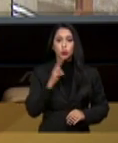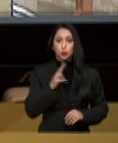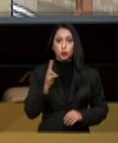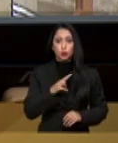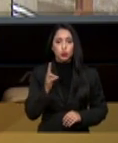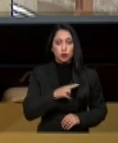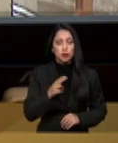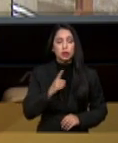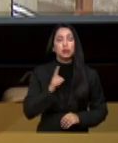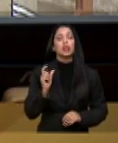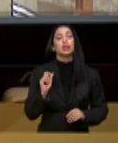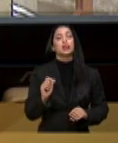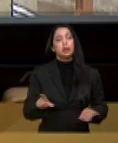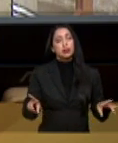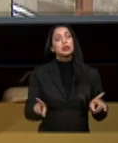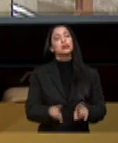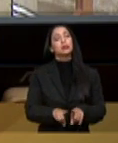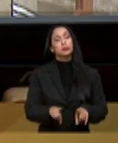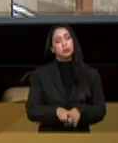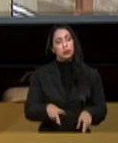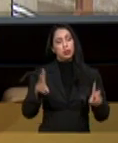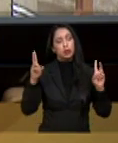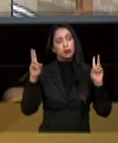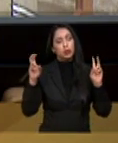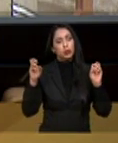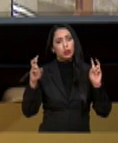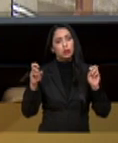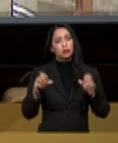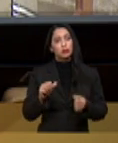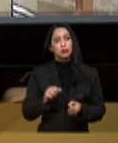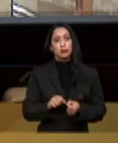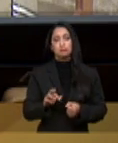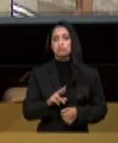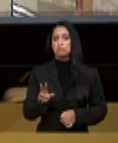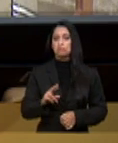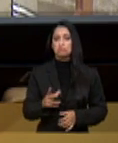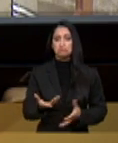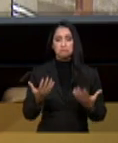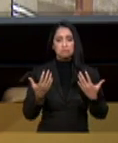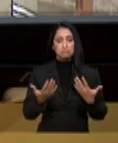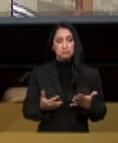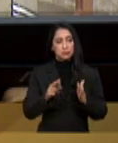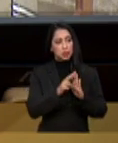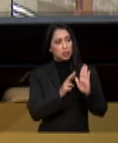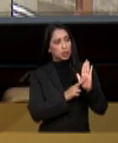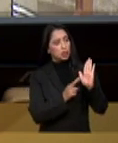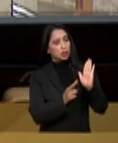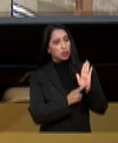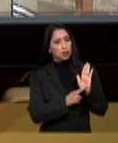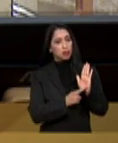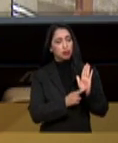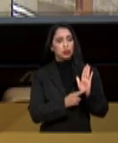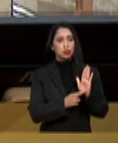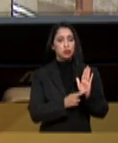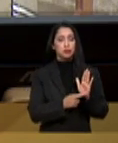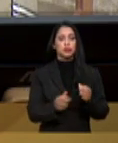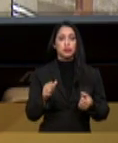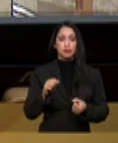qualificada, versou assunto cuja natureza o torna insuscetível de regramento na via excepcional